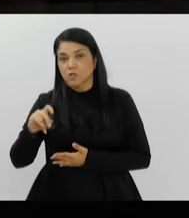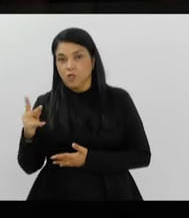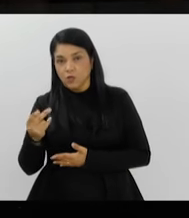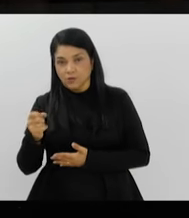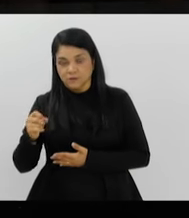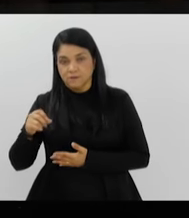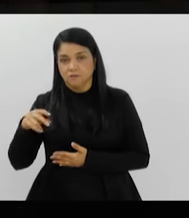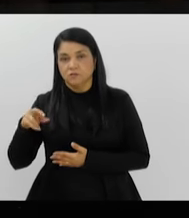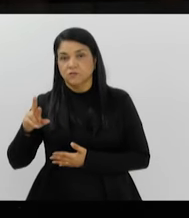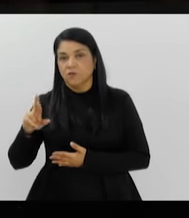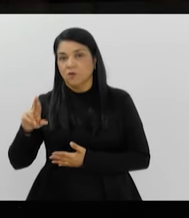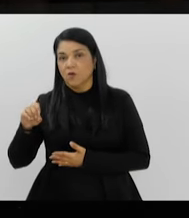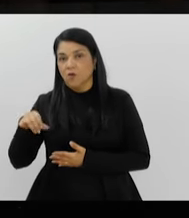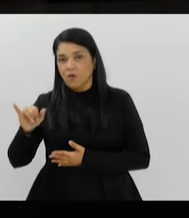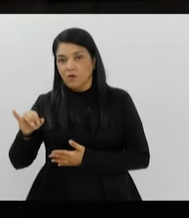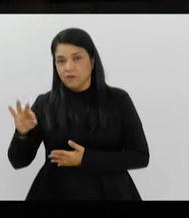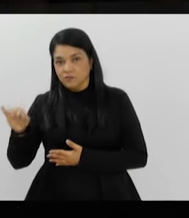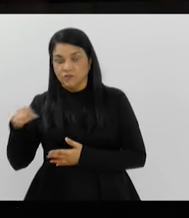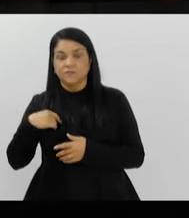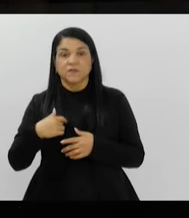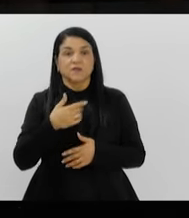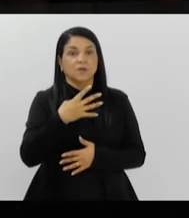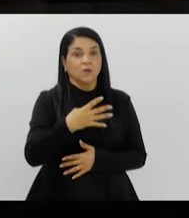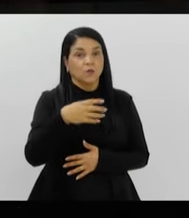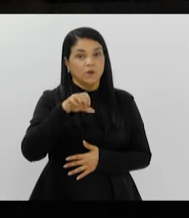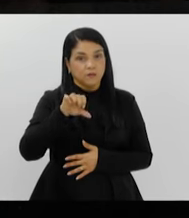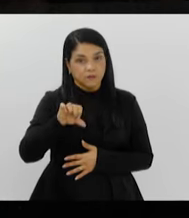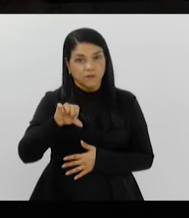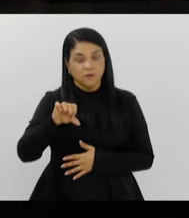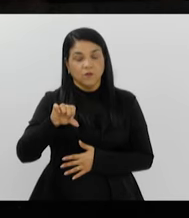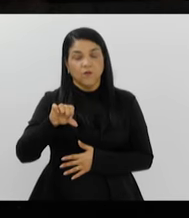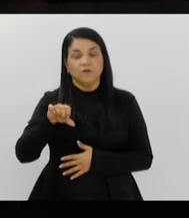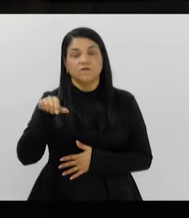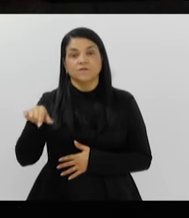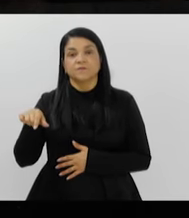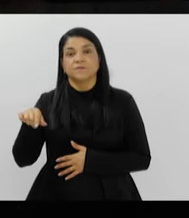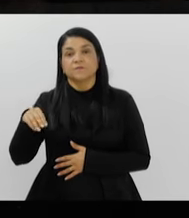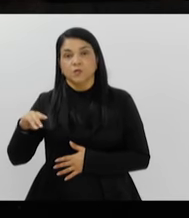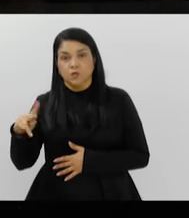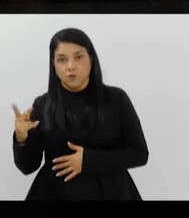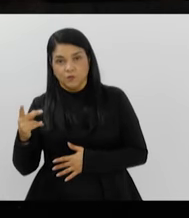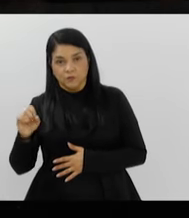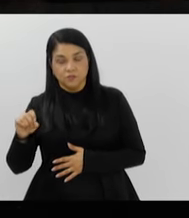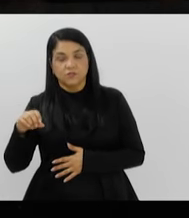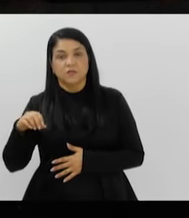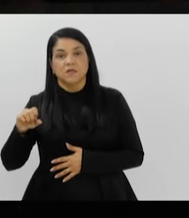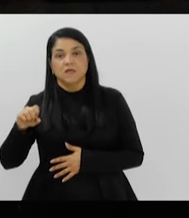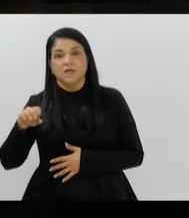49 de ICMS. O ROET-PE é